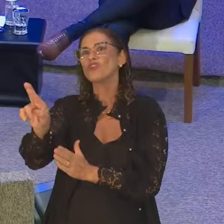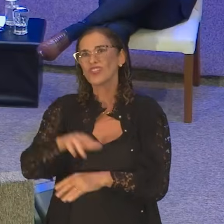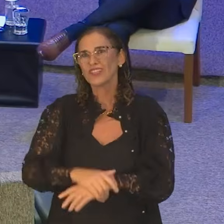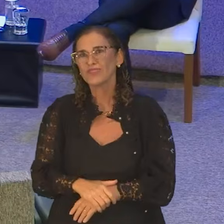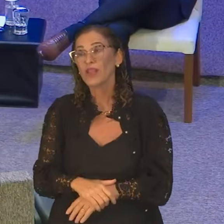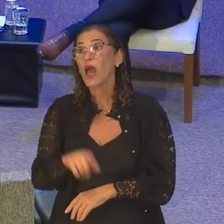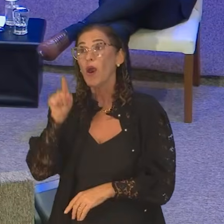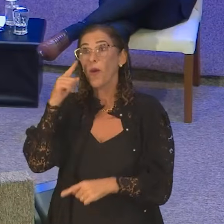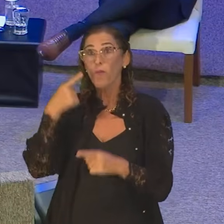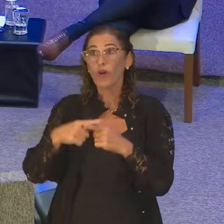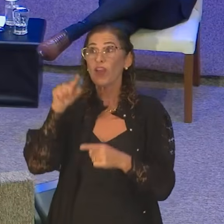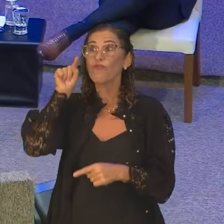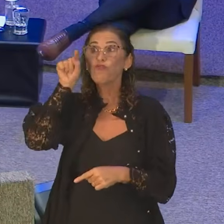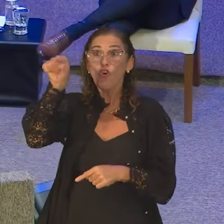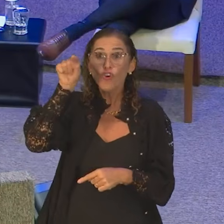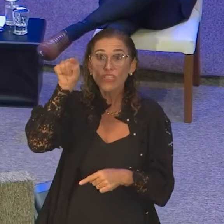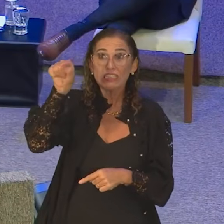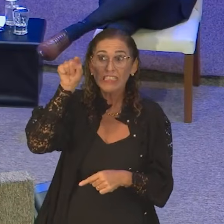Porque você